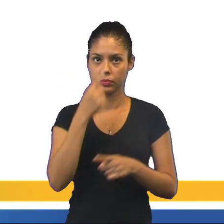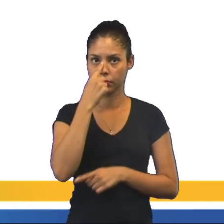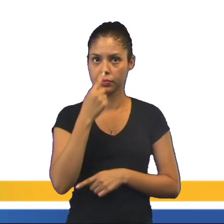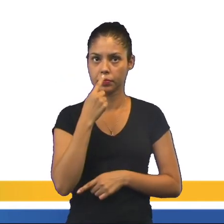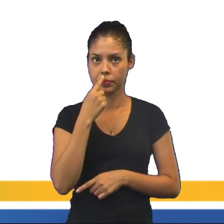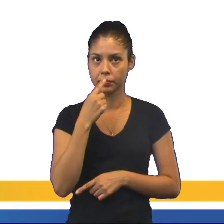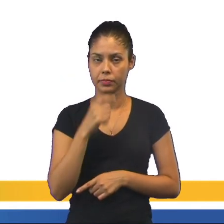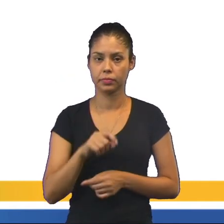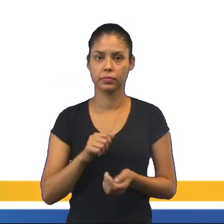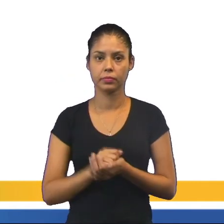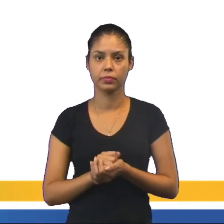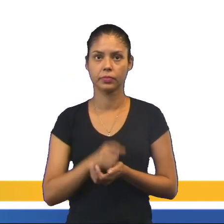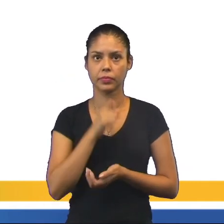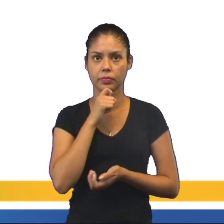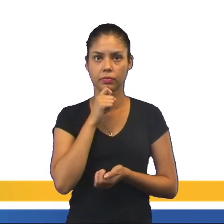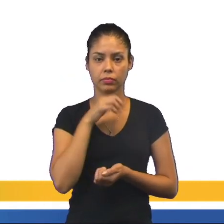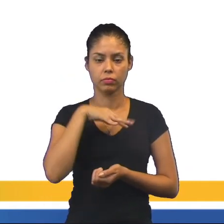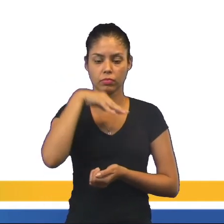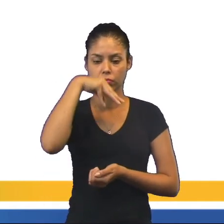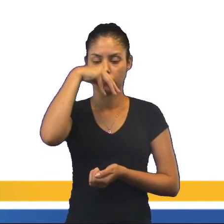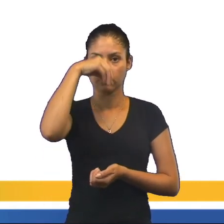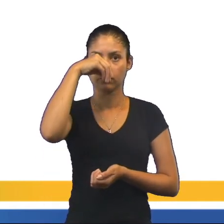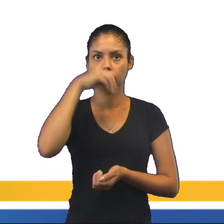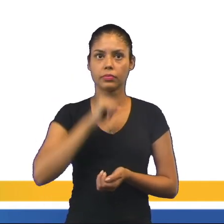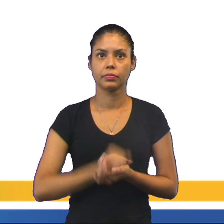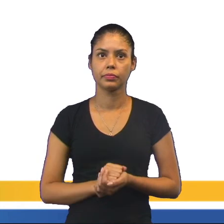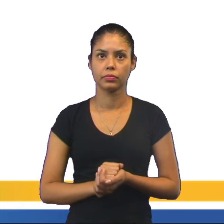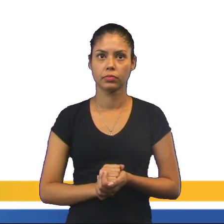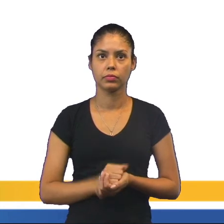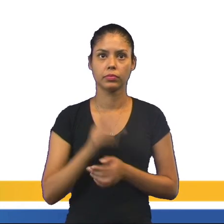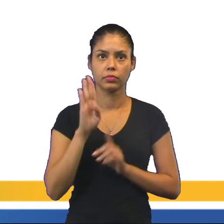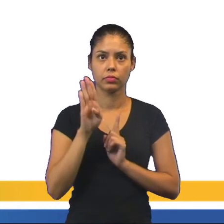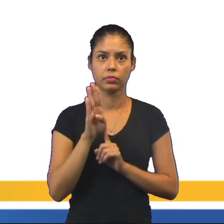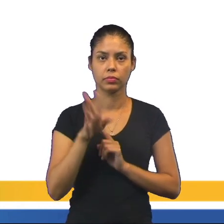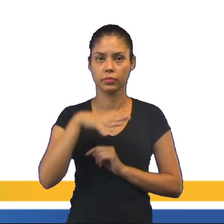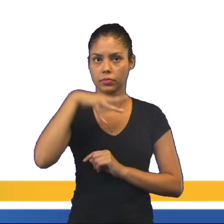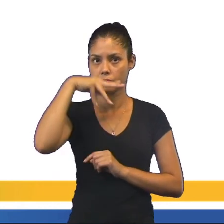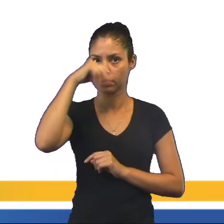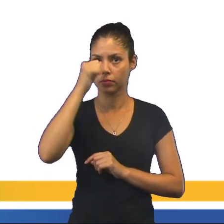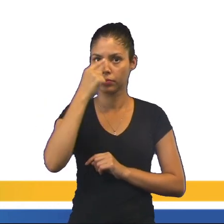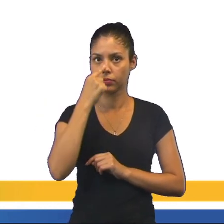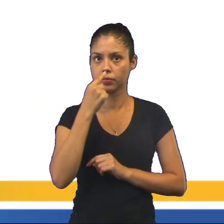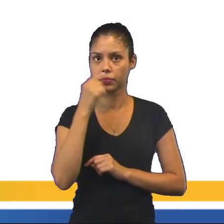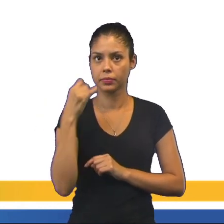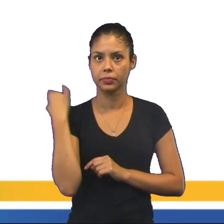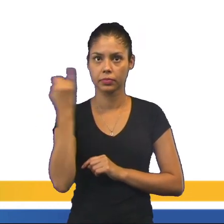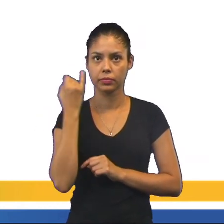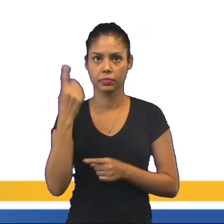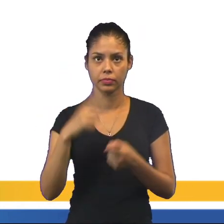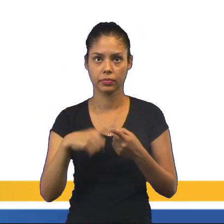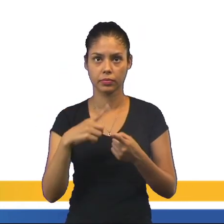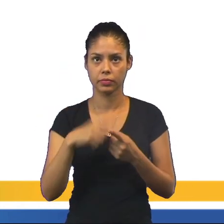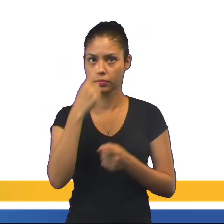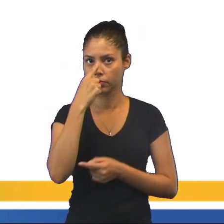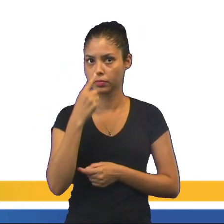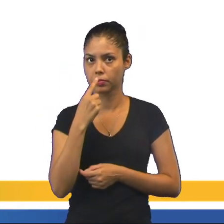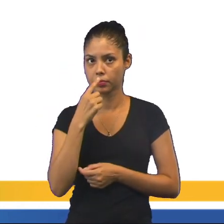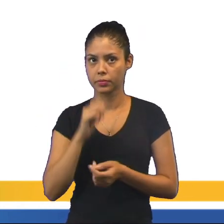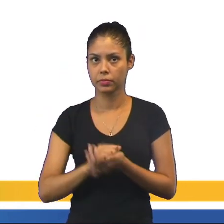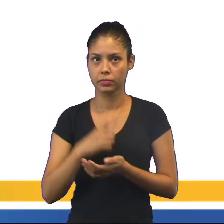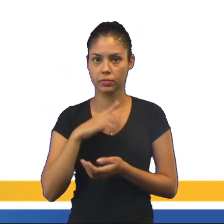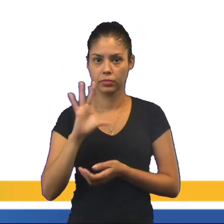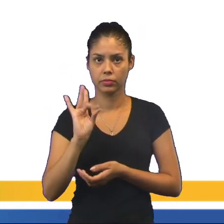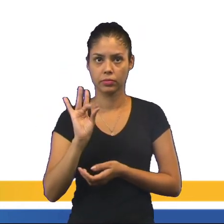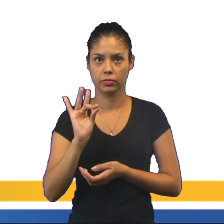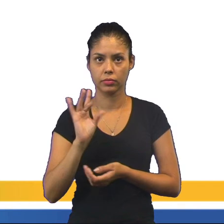nasais o ar é resfriado e filtrado. Letra B, respirar pelo nariz é importante, pois nas cavidades nasais